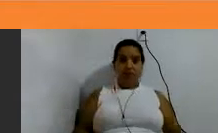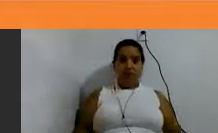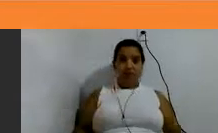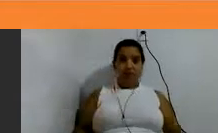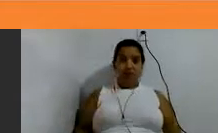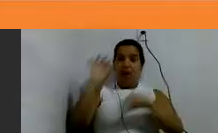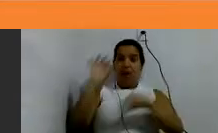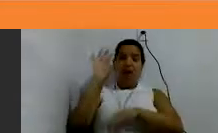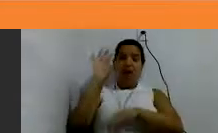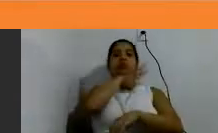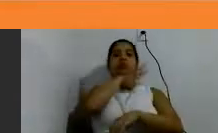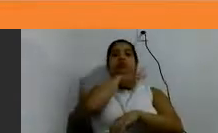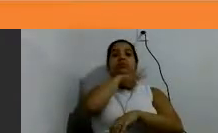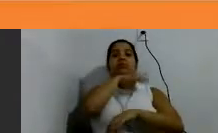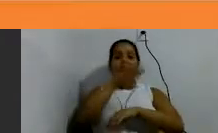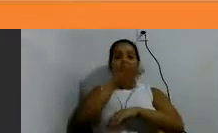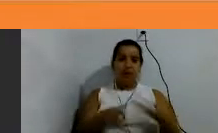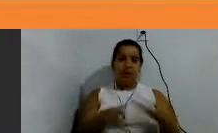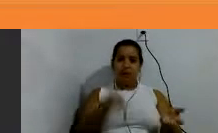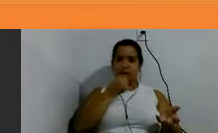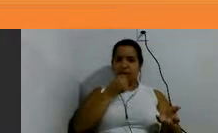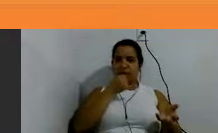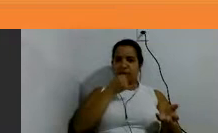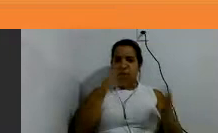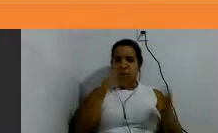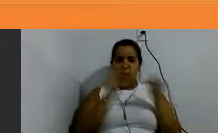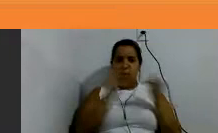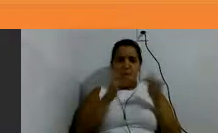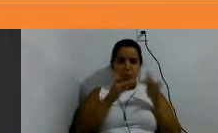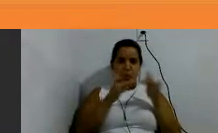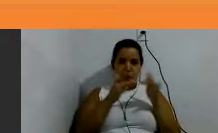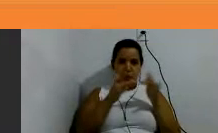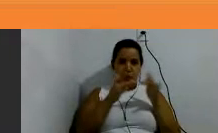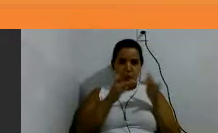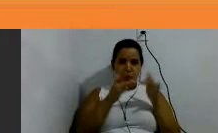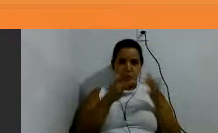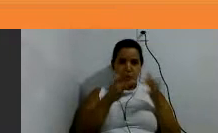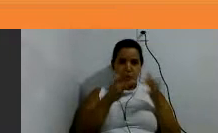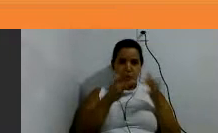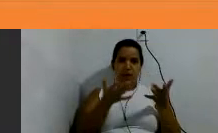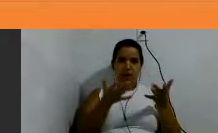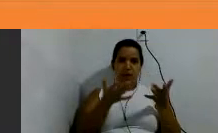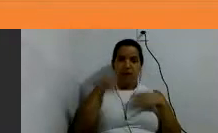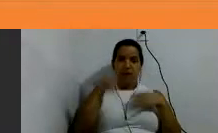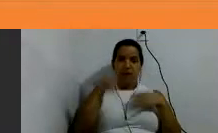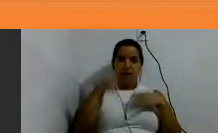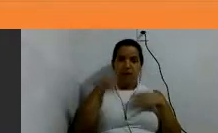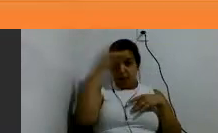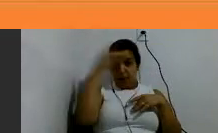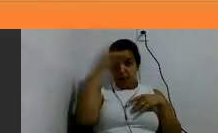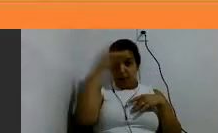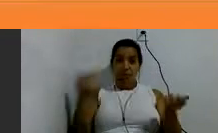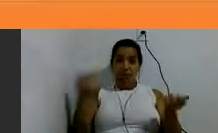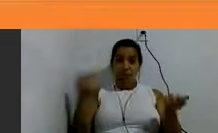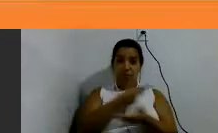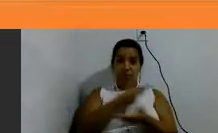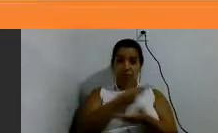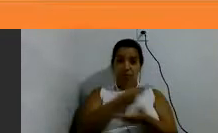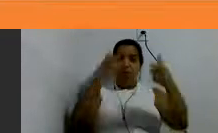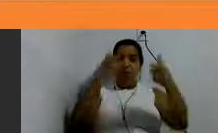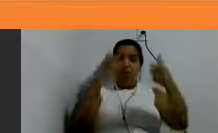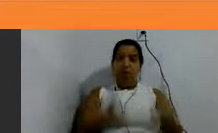silvestres. Então, a transmissão desse parasita para o ser humano acontece em áreas onde o